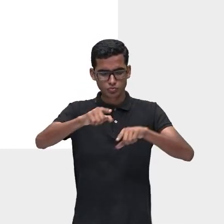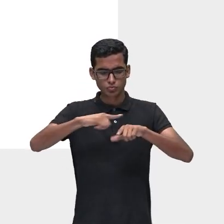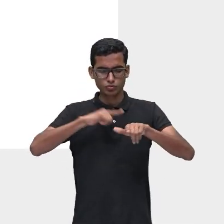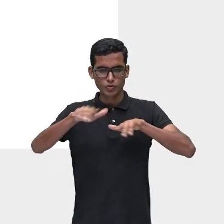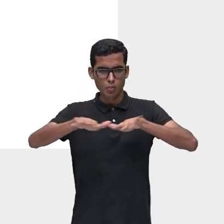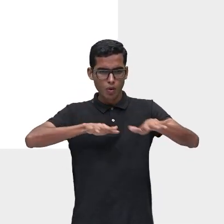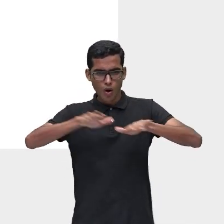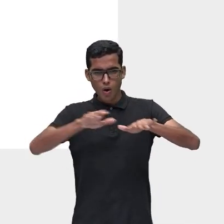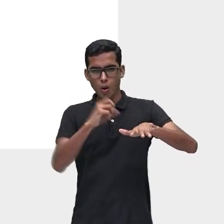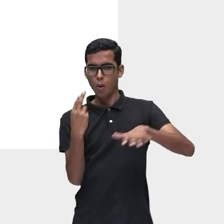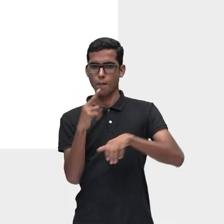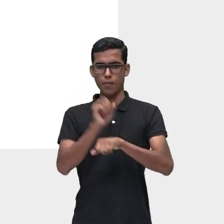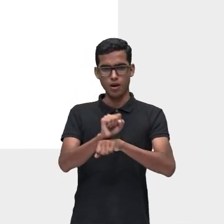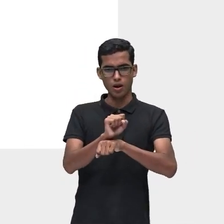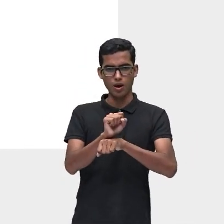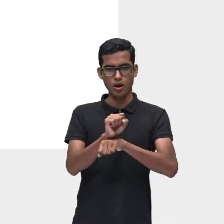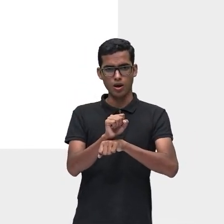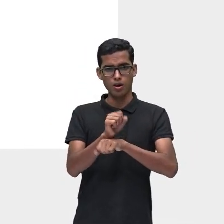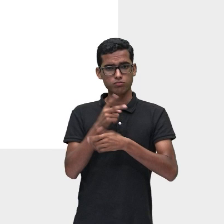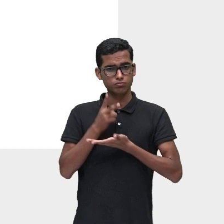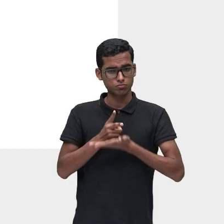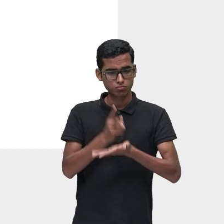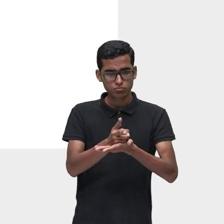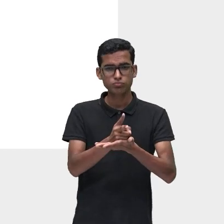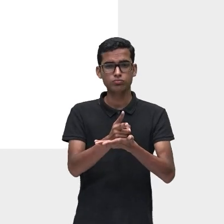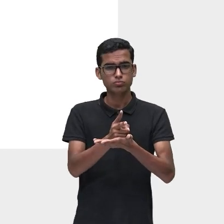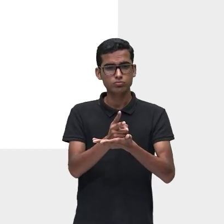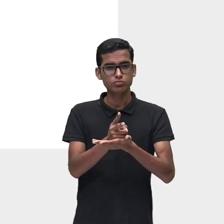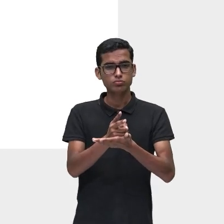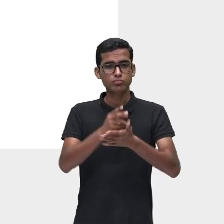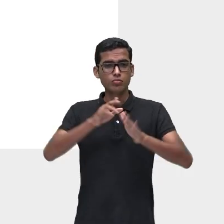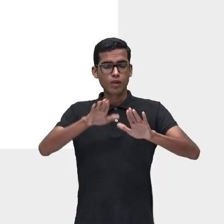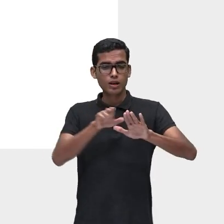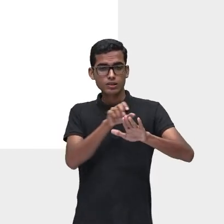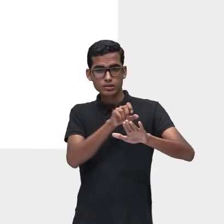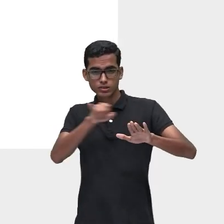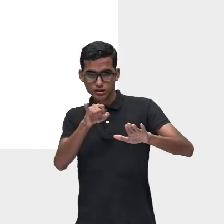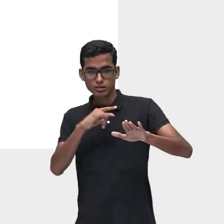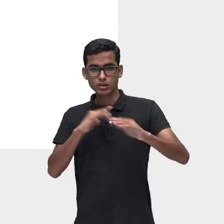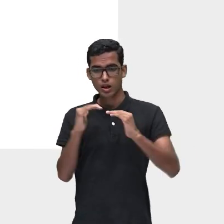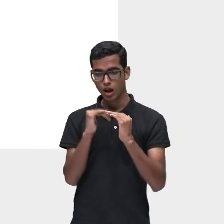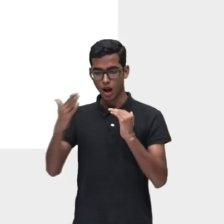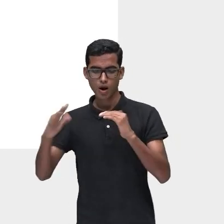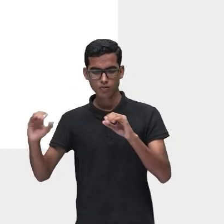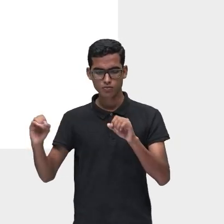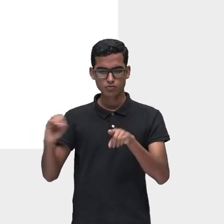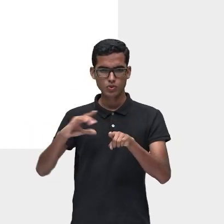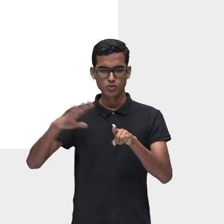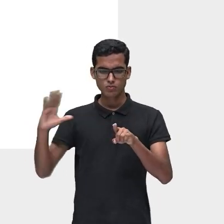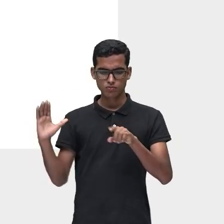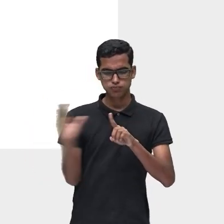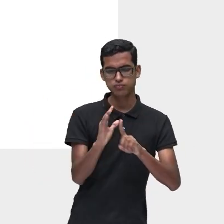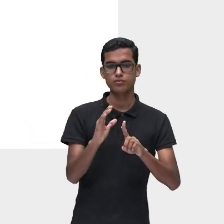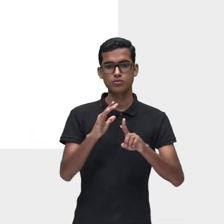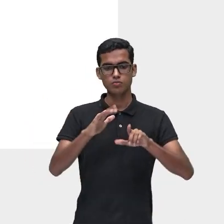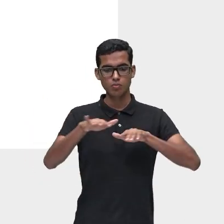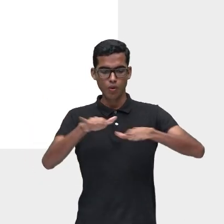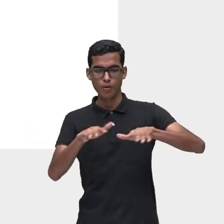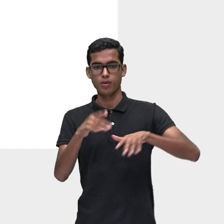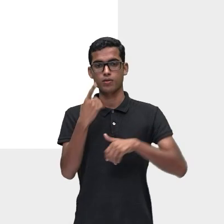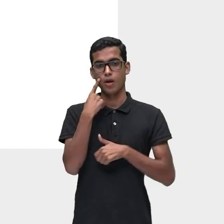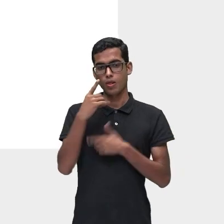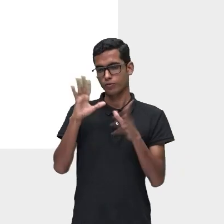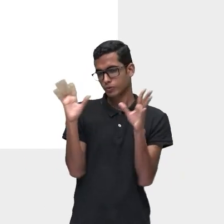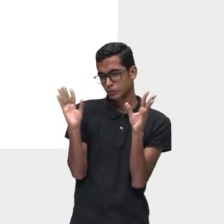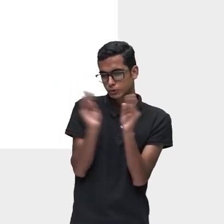ou repouso tende a permanecer nesse estado, a menos que as forças externas sejam aplicadas sobre ele. De forma resumida,